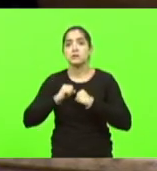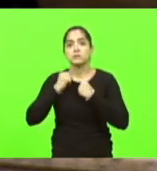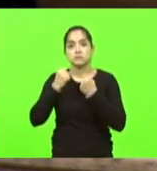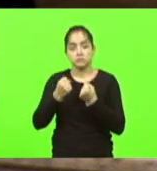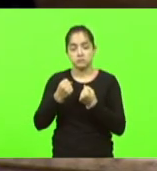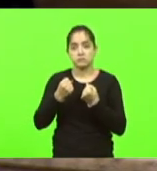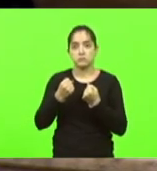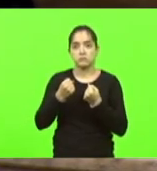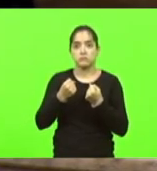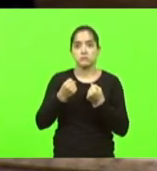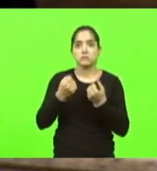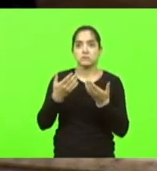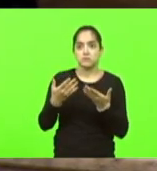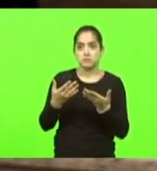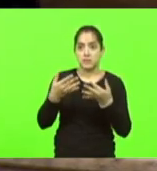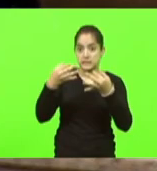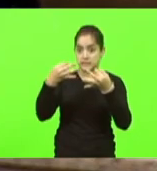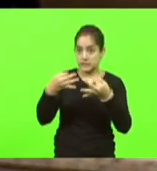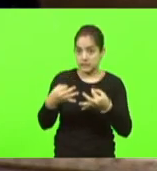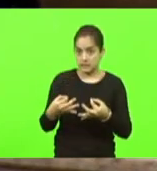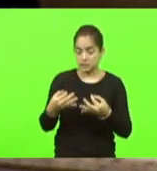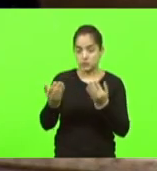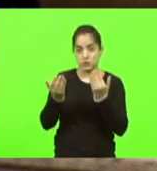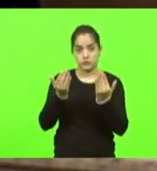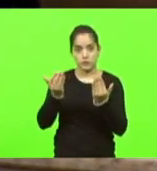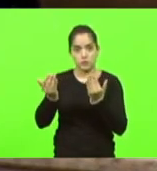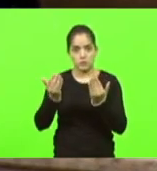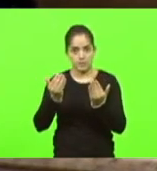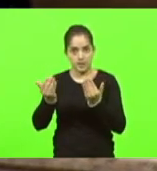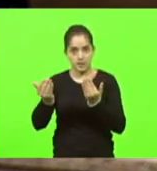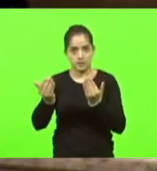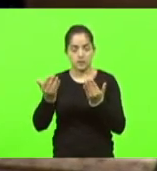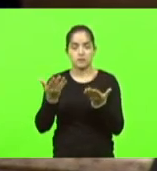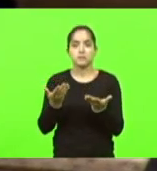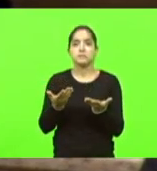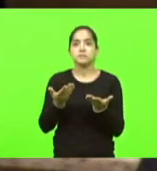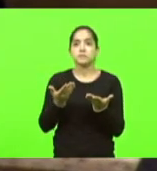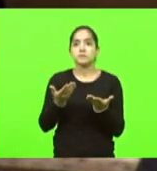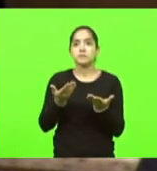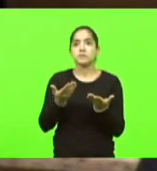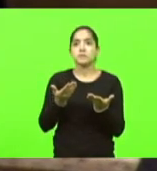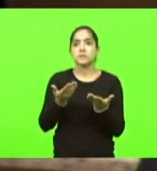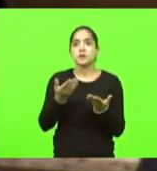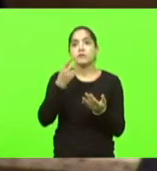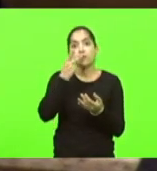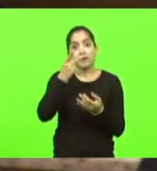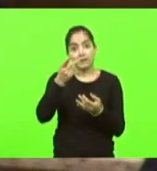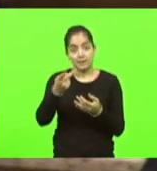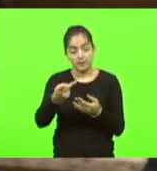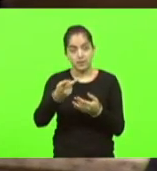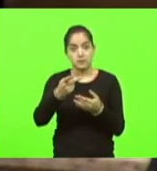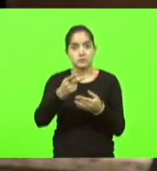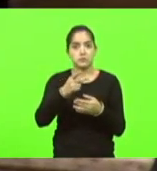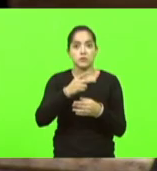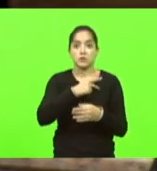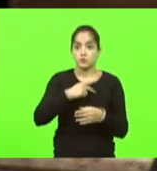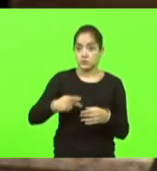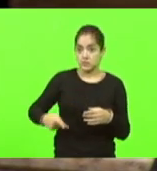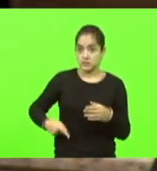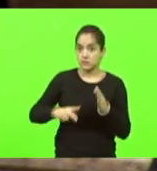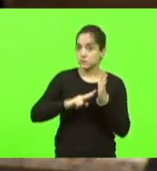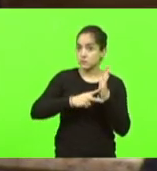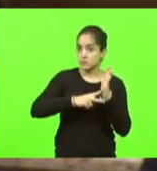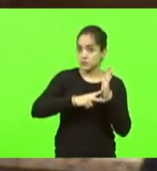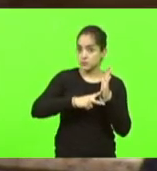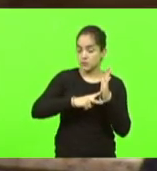compararmos o que tenha por isso Polícia Militar acho justo disse isso aos Presidente sindicato e